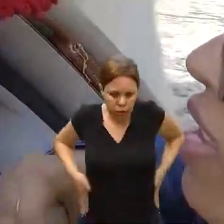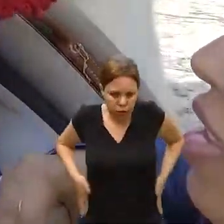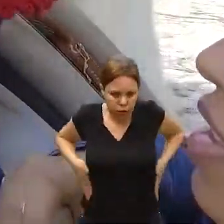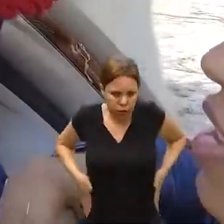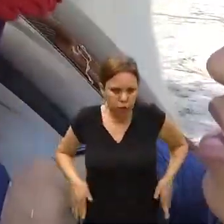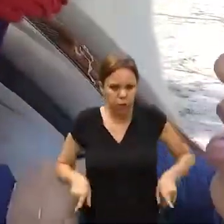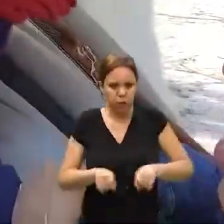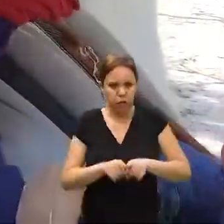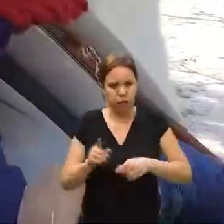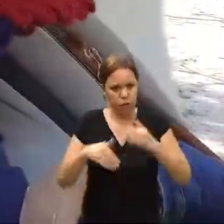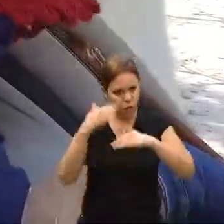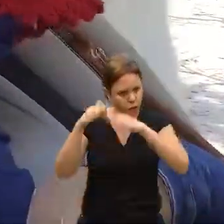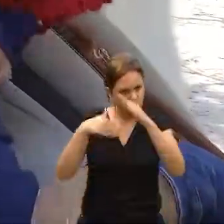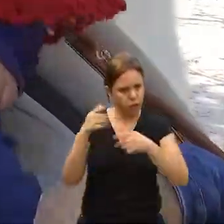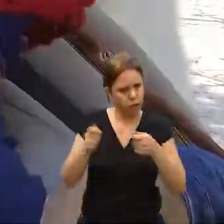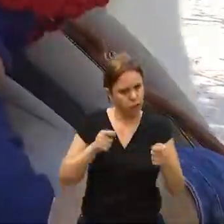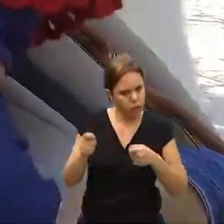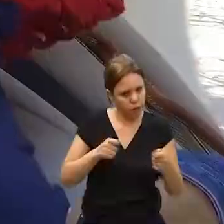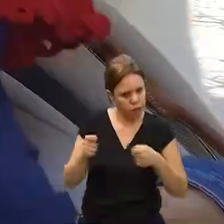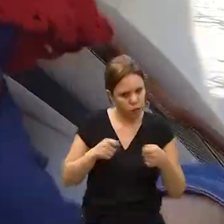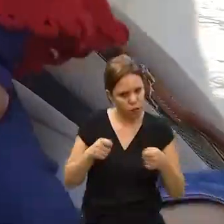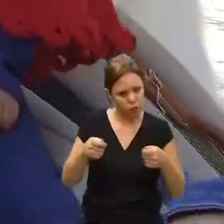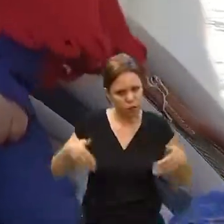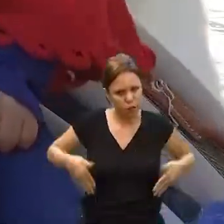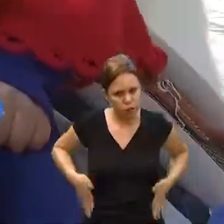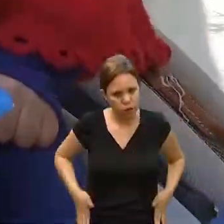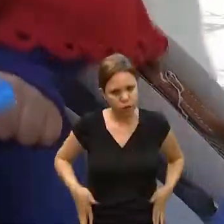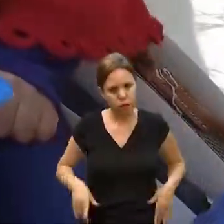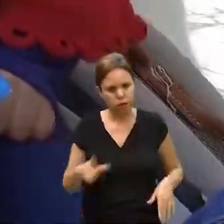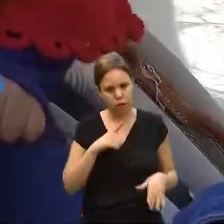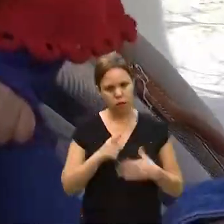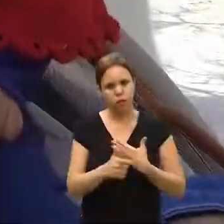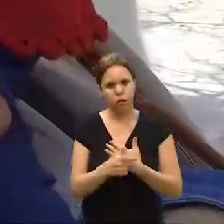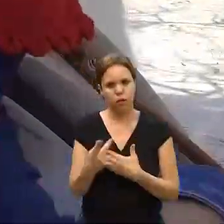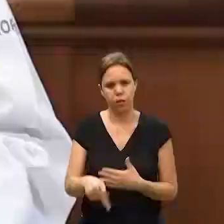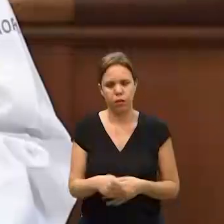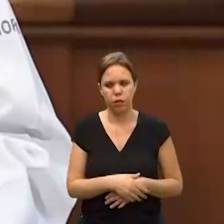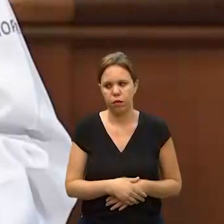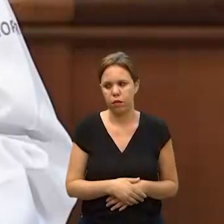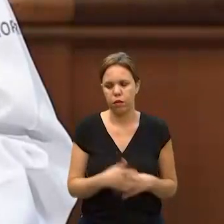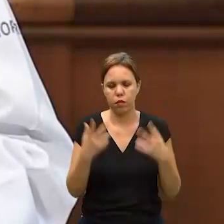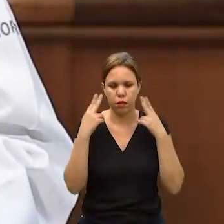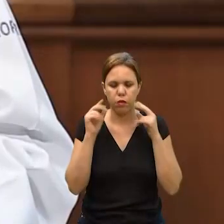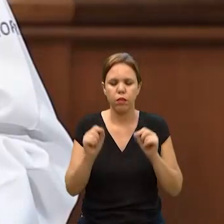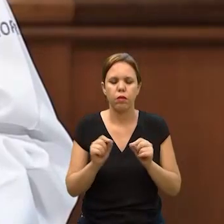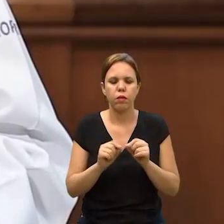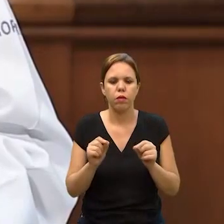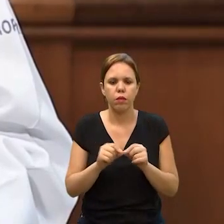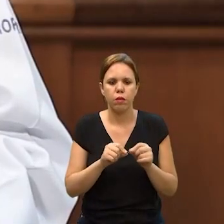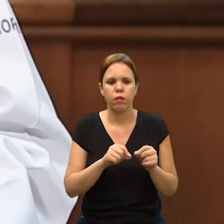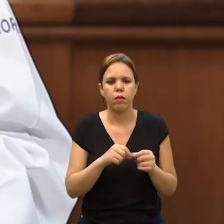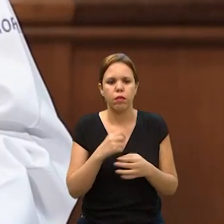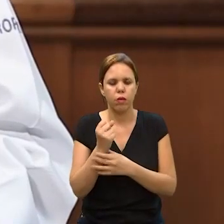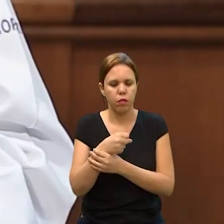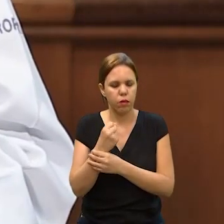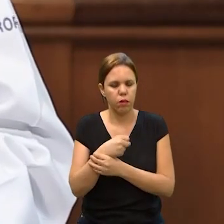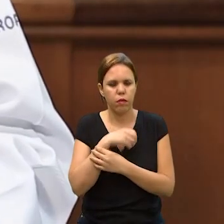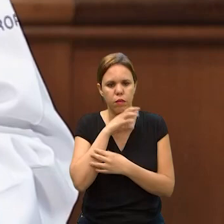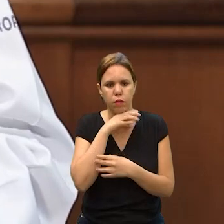é? E desenvolver o equilíbrio sobre o quadril. Ele tem esse papel. Normalmente quem faz